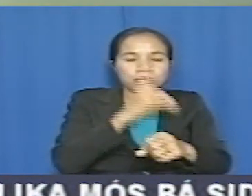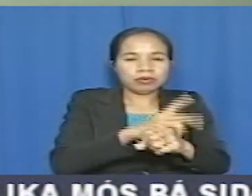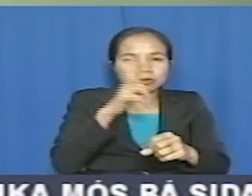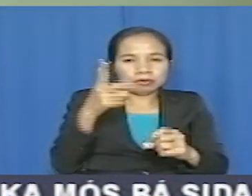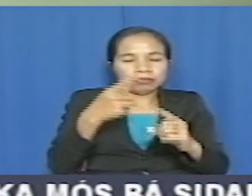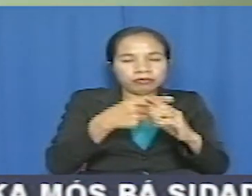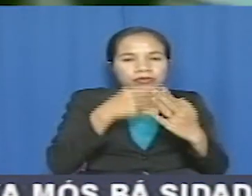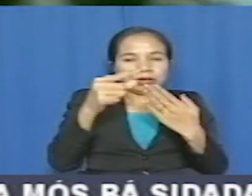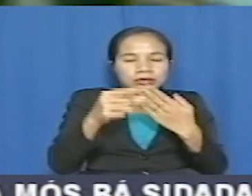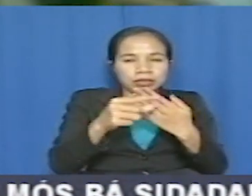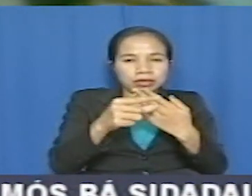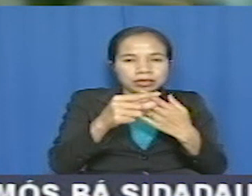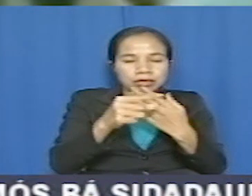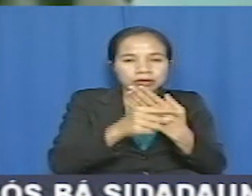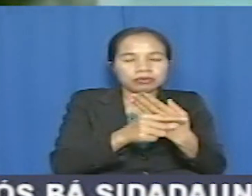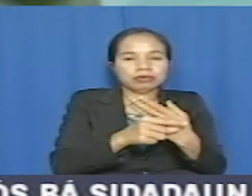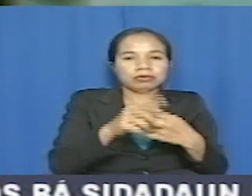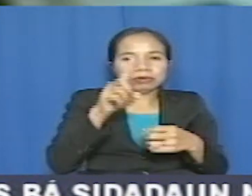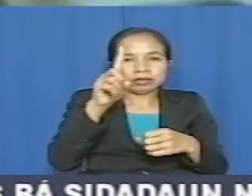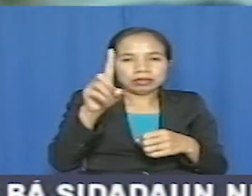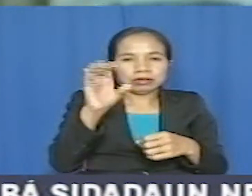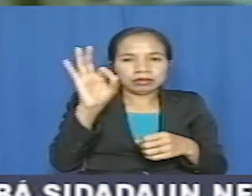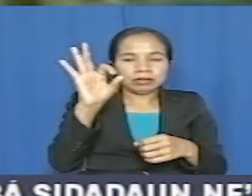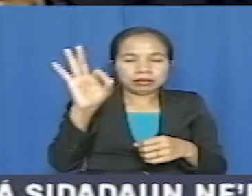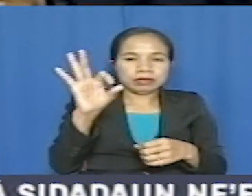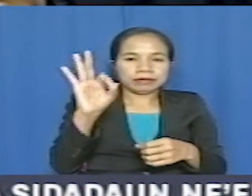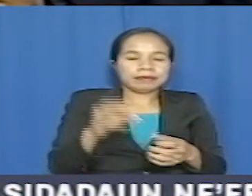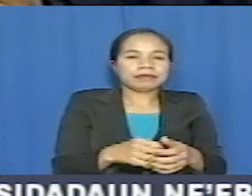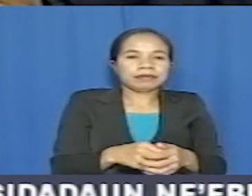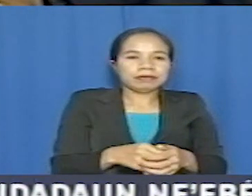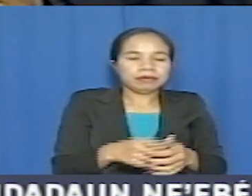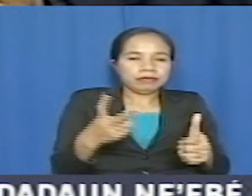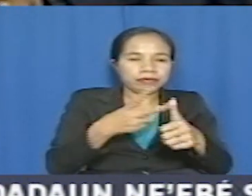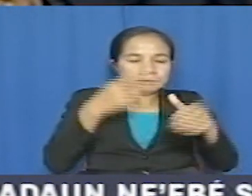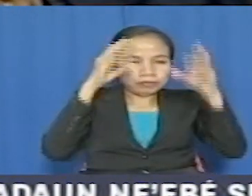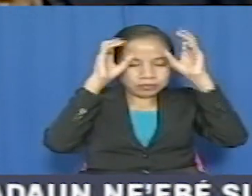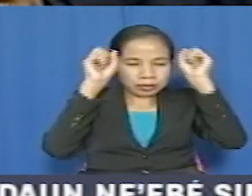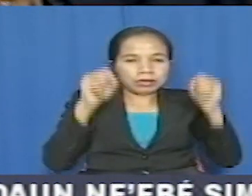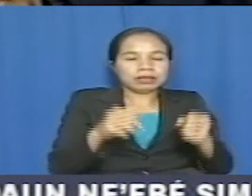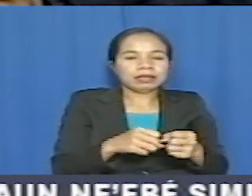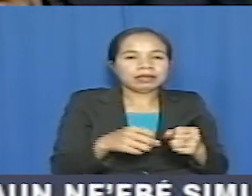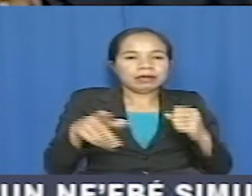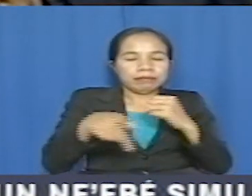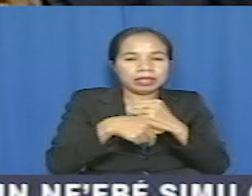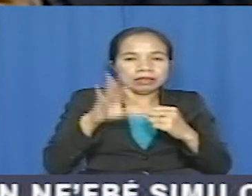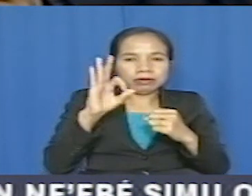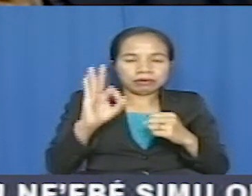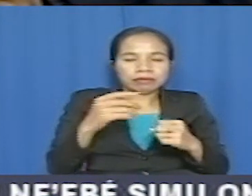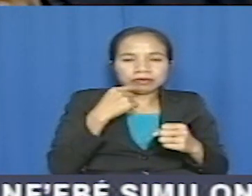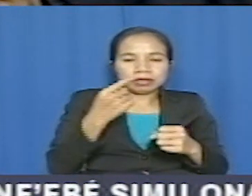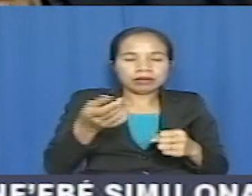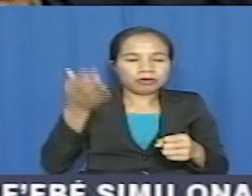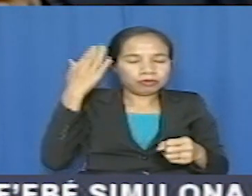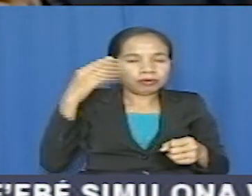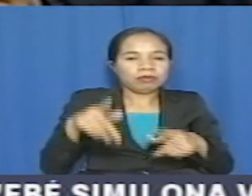tinarihun inatusia sianulo resinsia. Vice-presidente Partido Fratelli Francisco Miranda Branco Ateten, ulo